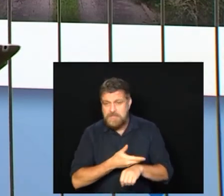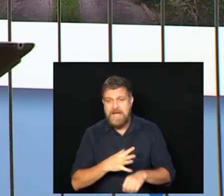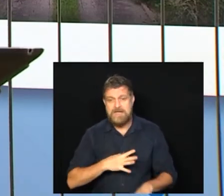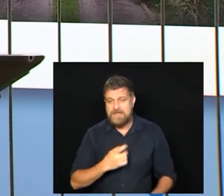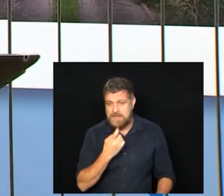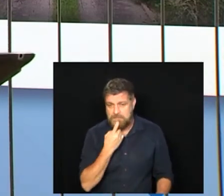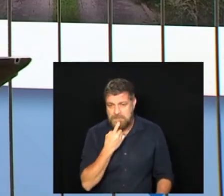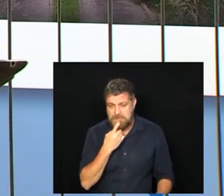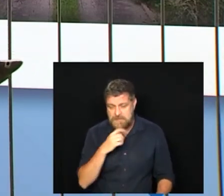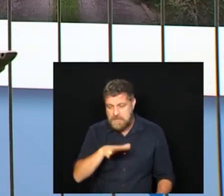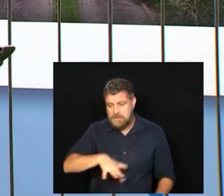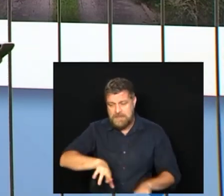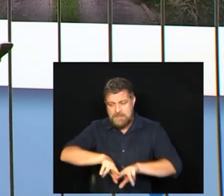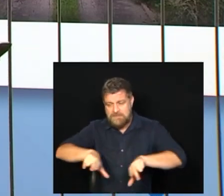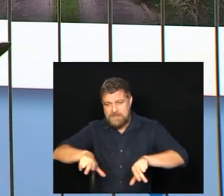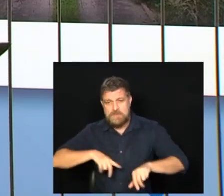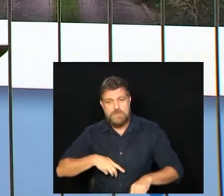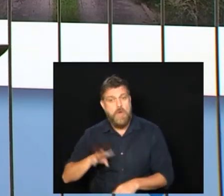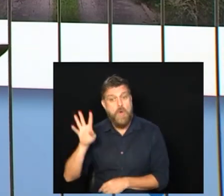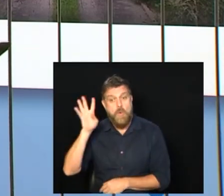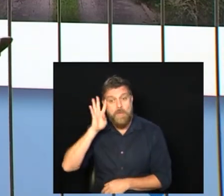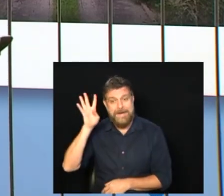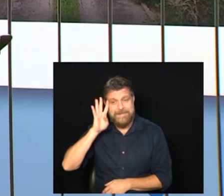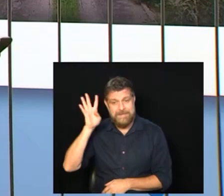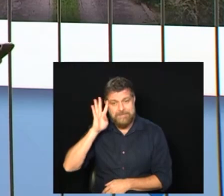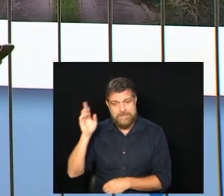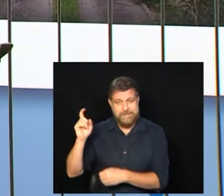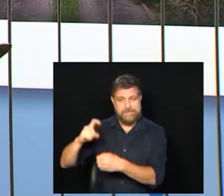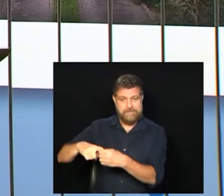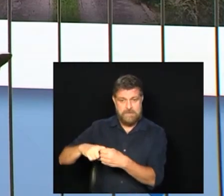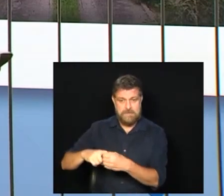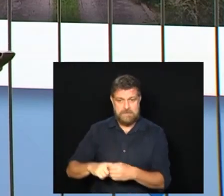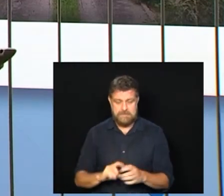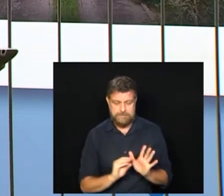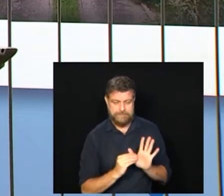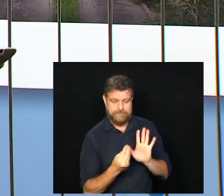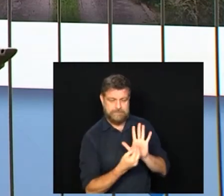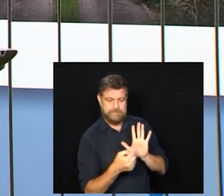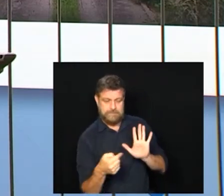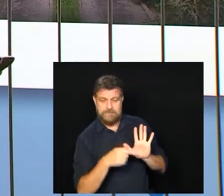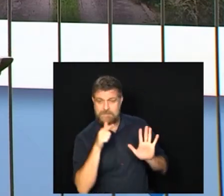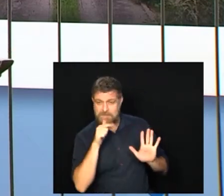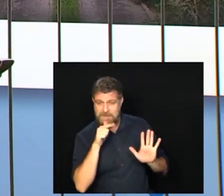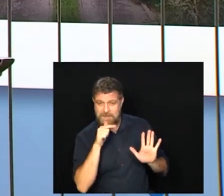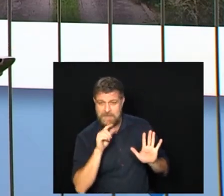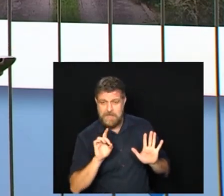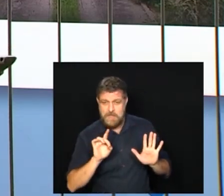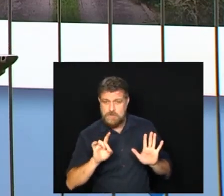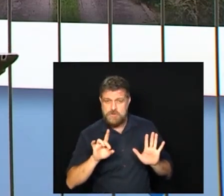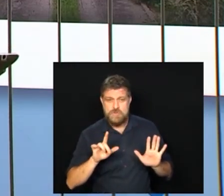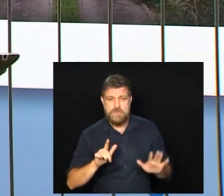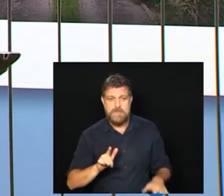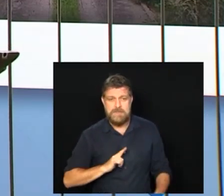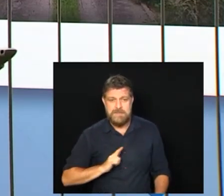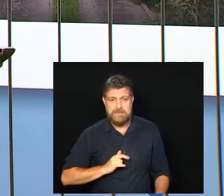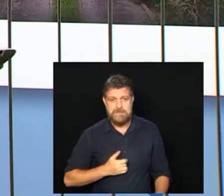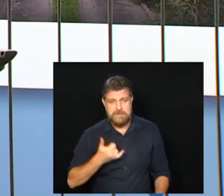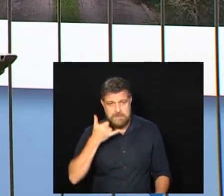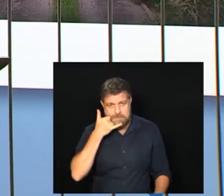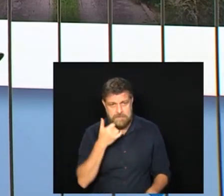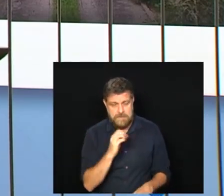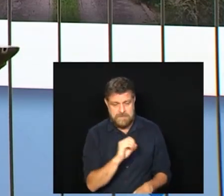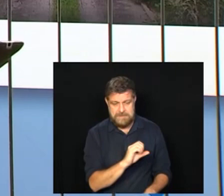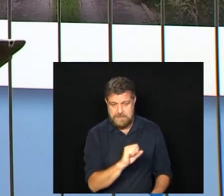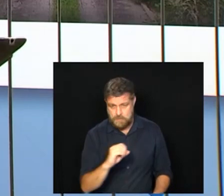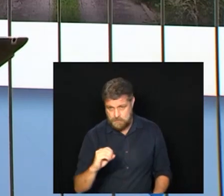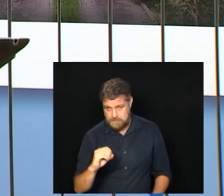em outros espaços, só na quarta-feira. Sanasa, apenas pelo 0800,